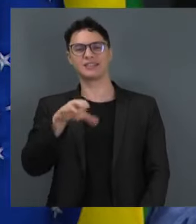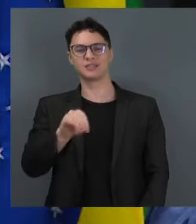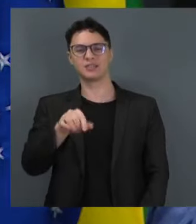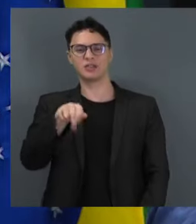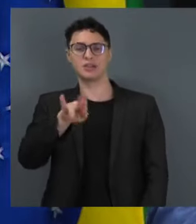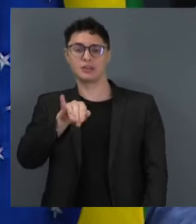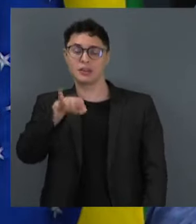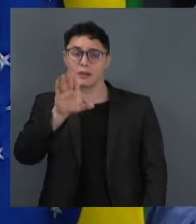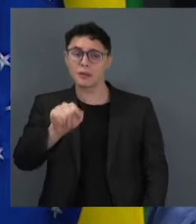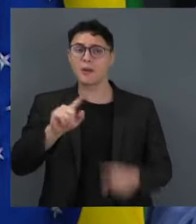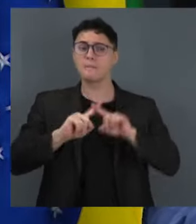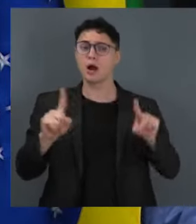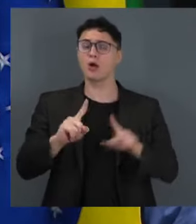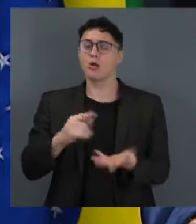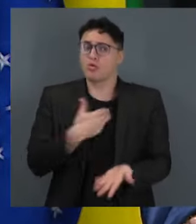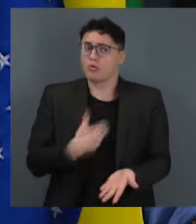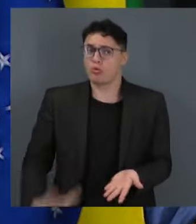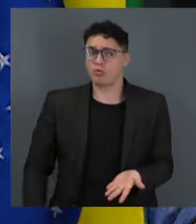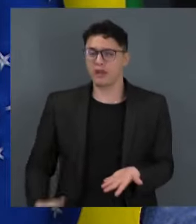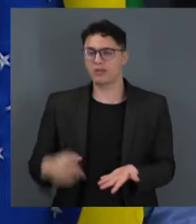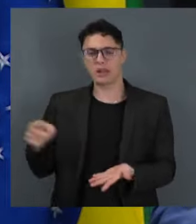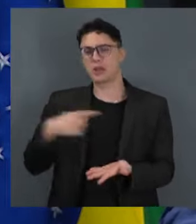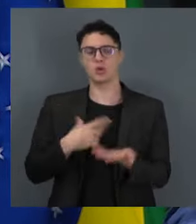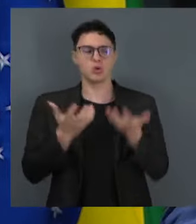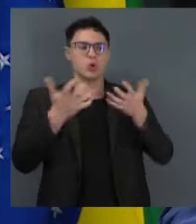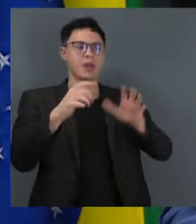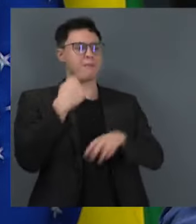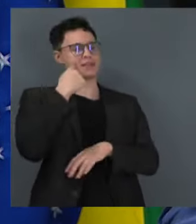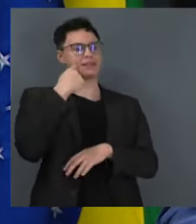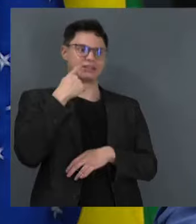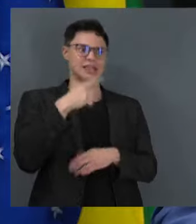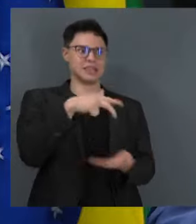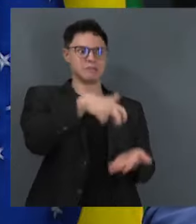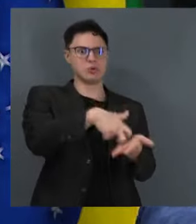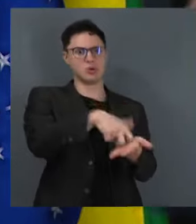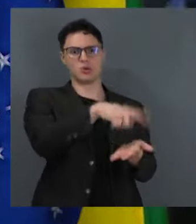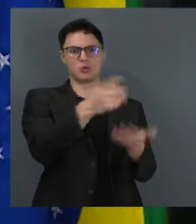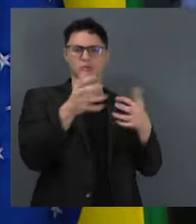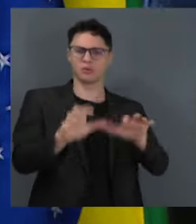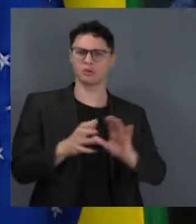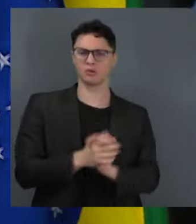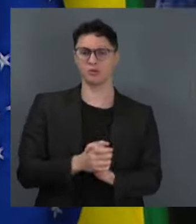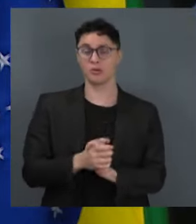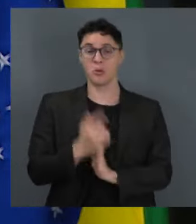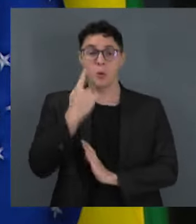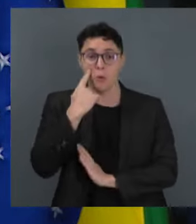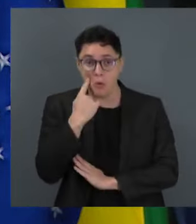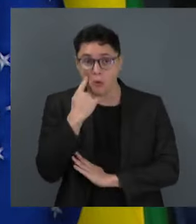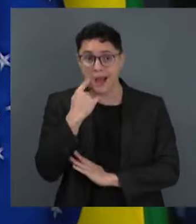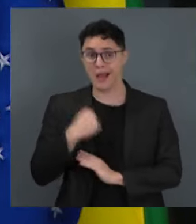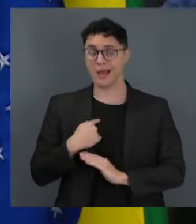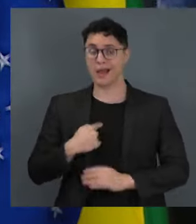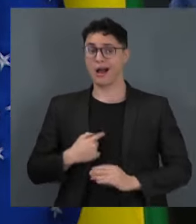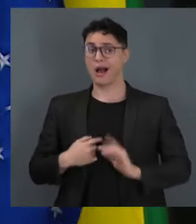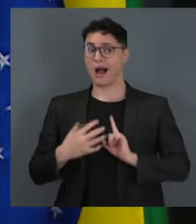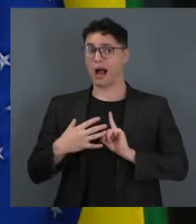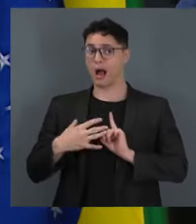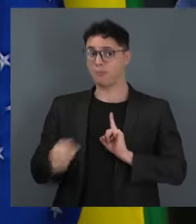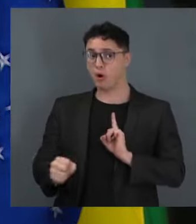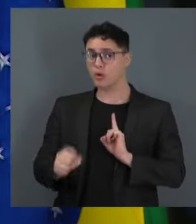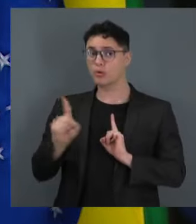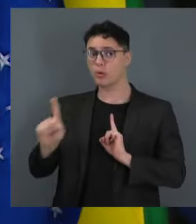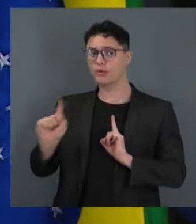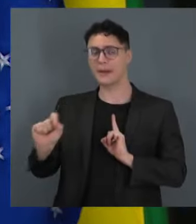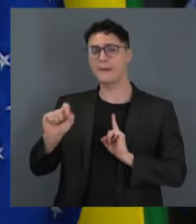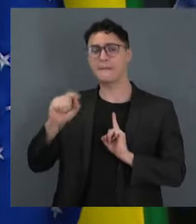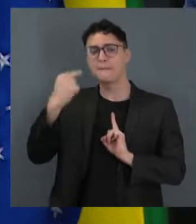querem enfrentar e agravar as punições para os est os estrupadores Aliás a questão do aborto foi uma das principais